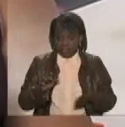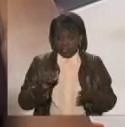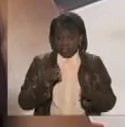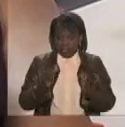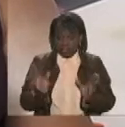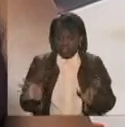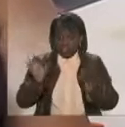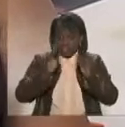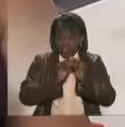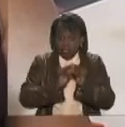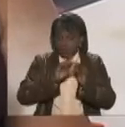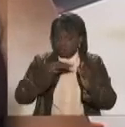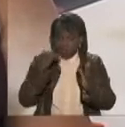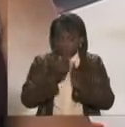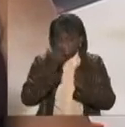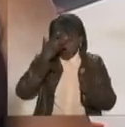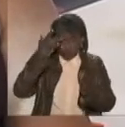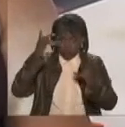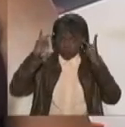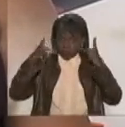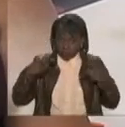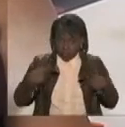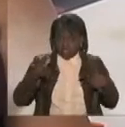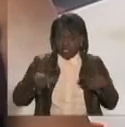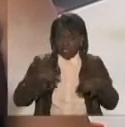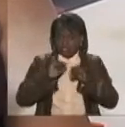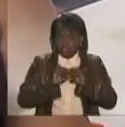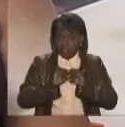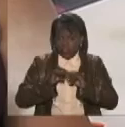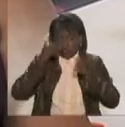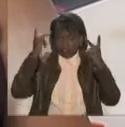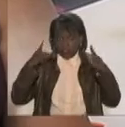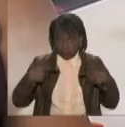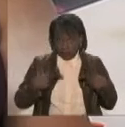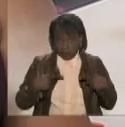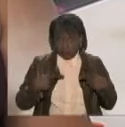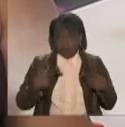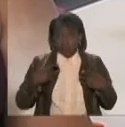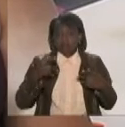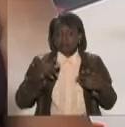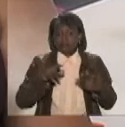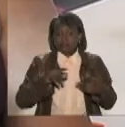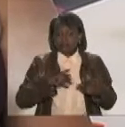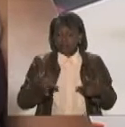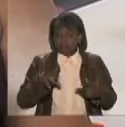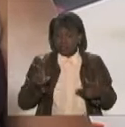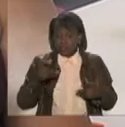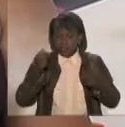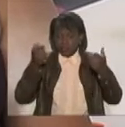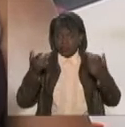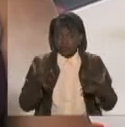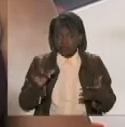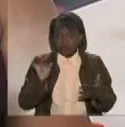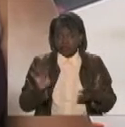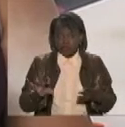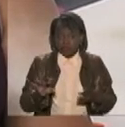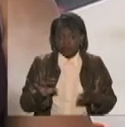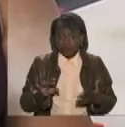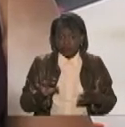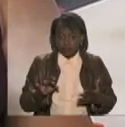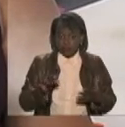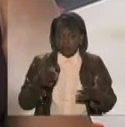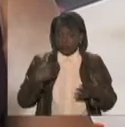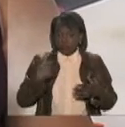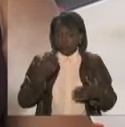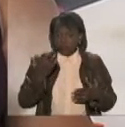é o complemento total da pessoa humana, é a sexualidade humana. Não estamos falando apenas